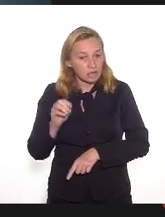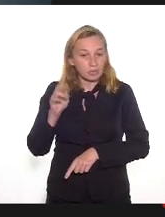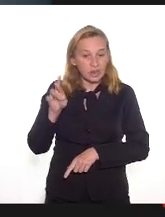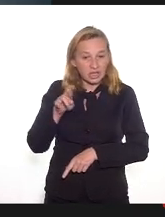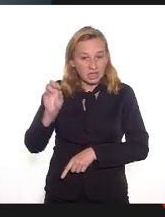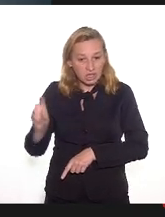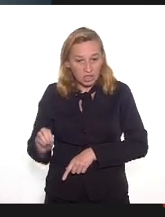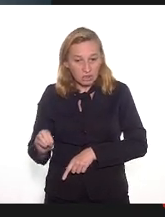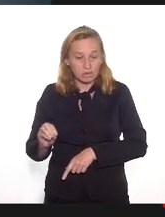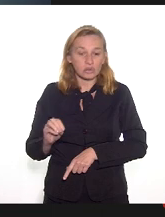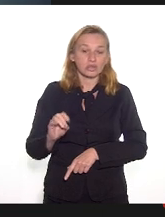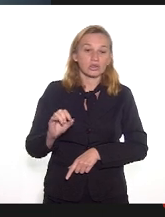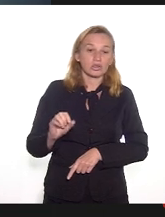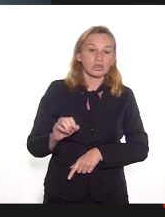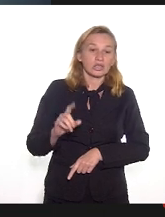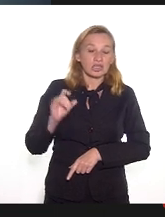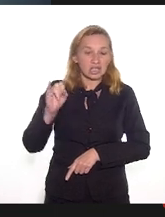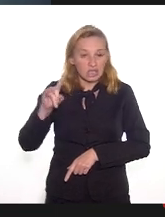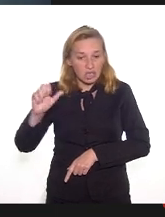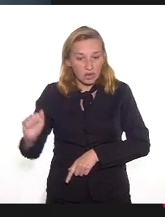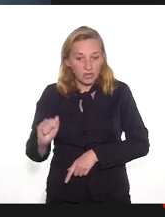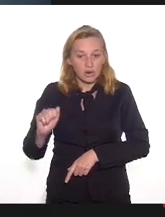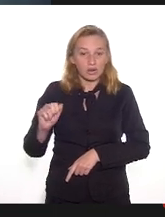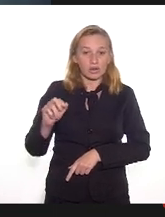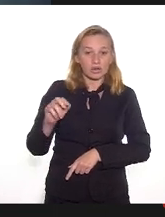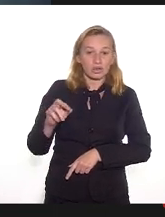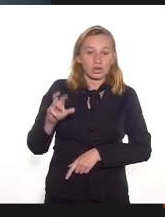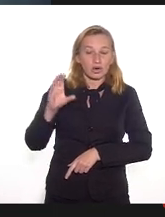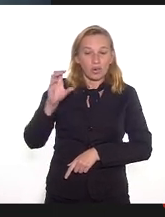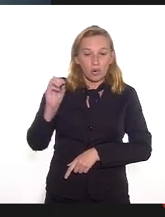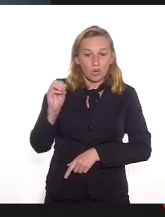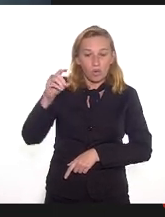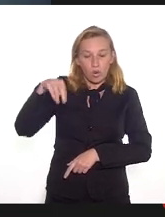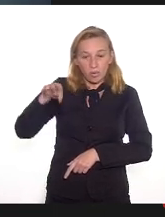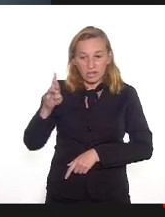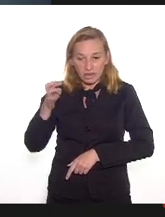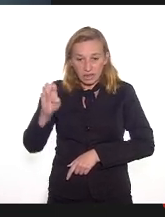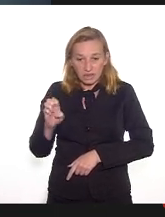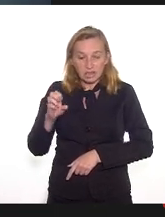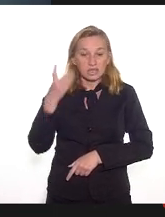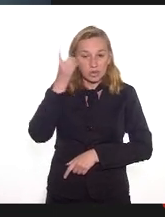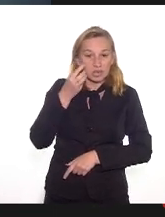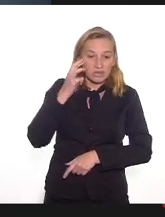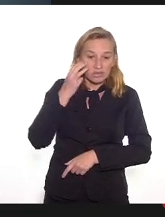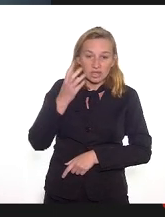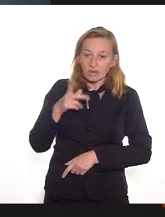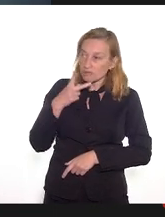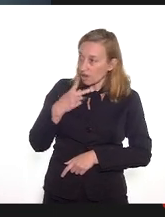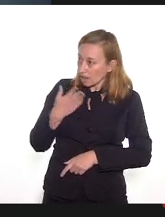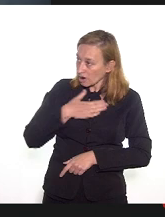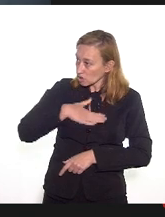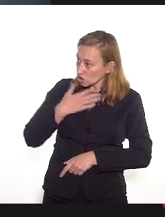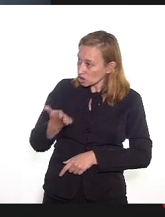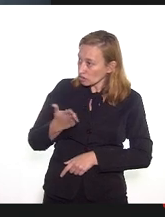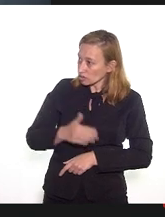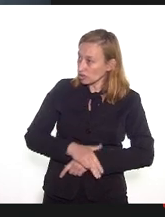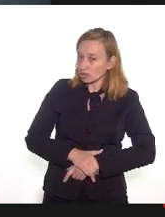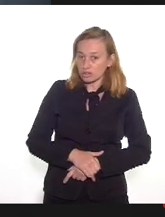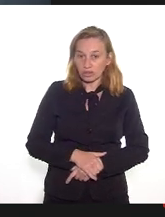almirante Viveiros, almirante da Silva, o comandante, né, da EGPROM. Deputado Valdeck, também gostaria de fazer